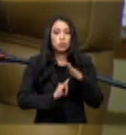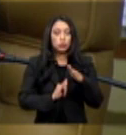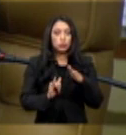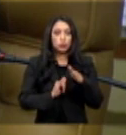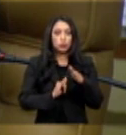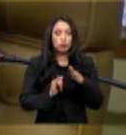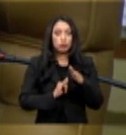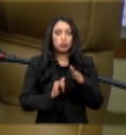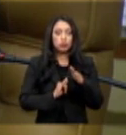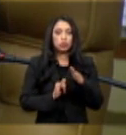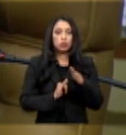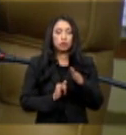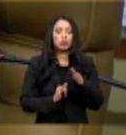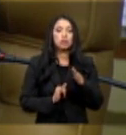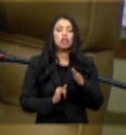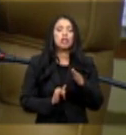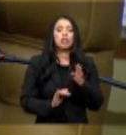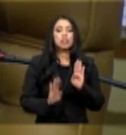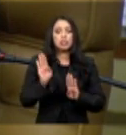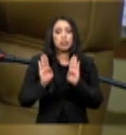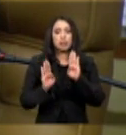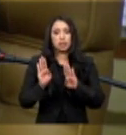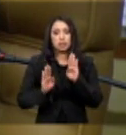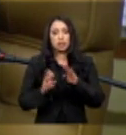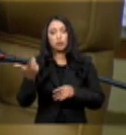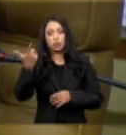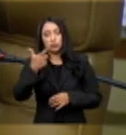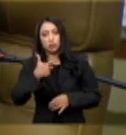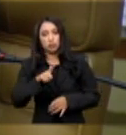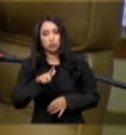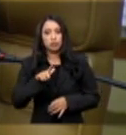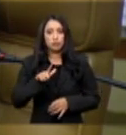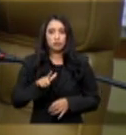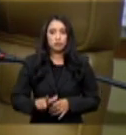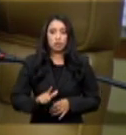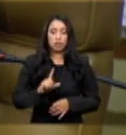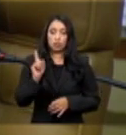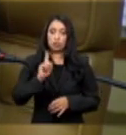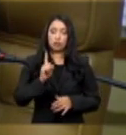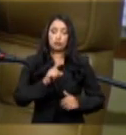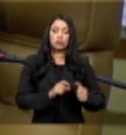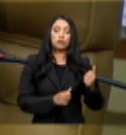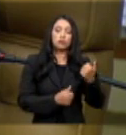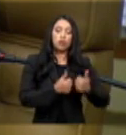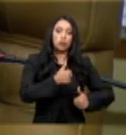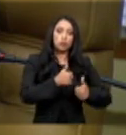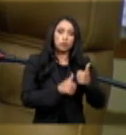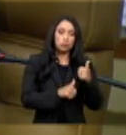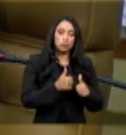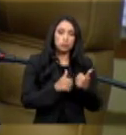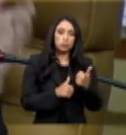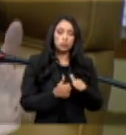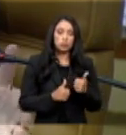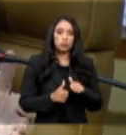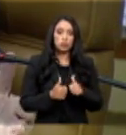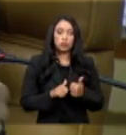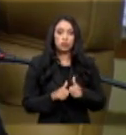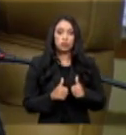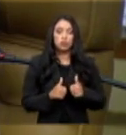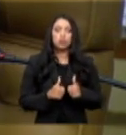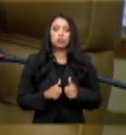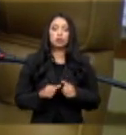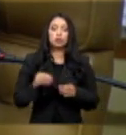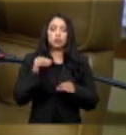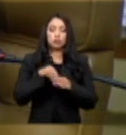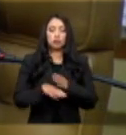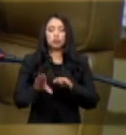de relicitação que não foi submetido ao exame de controle de constitucionalidade ainda neste Supremo Tribunal Federal, a uma outra